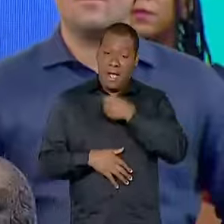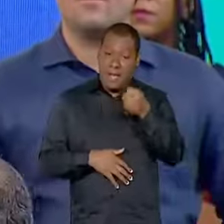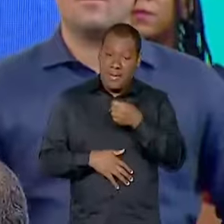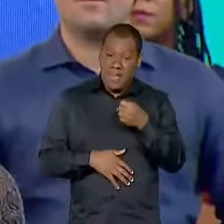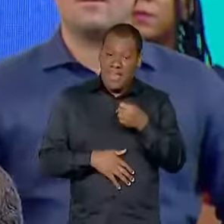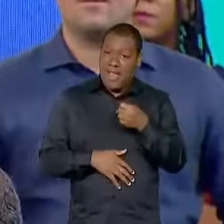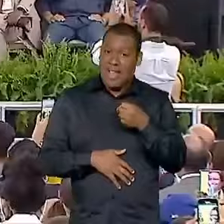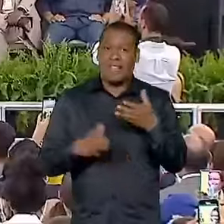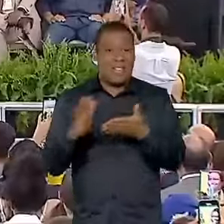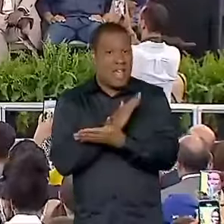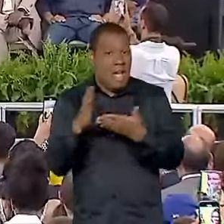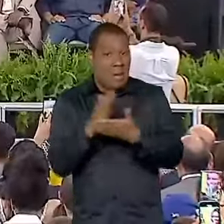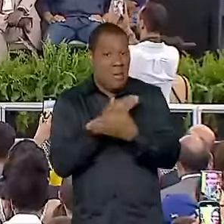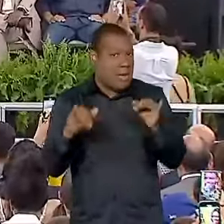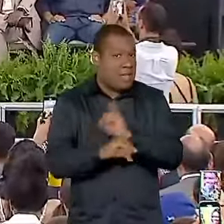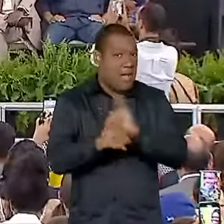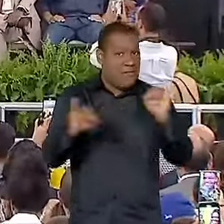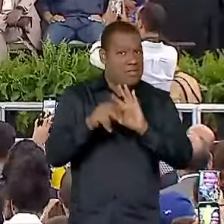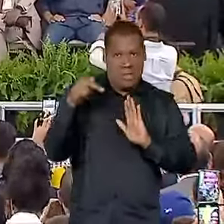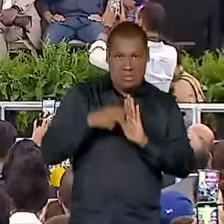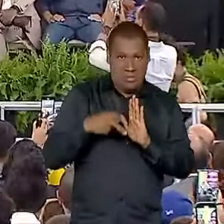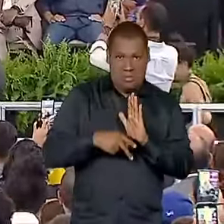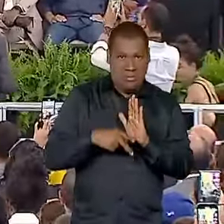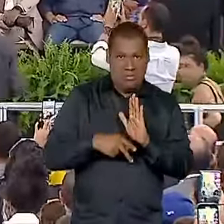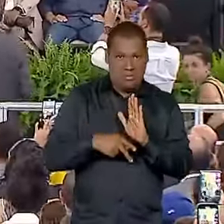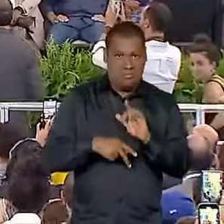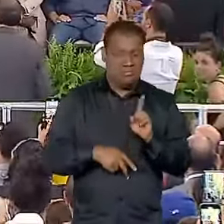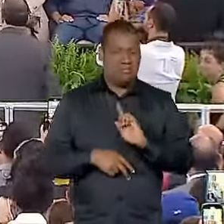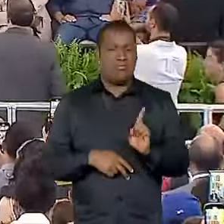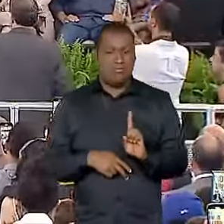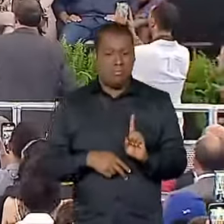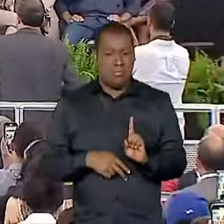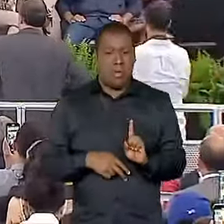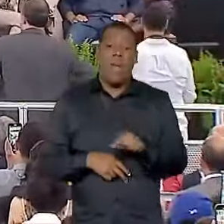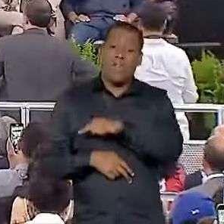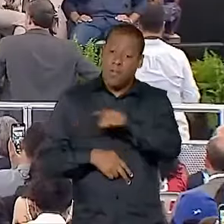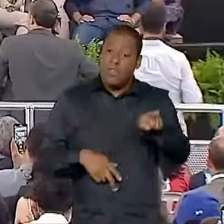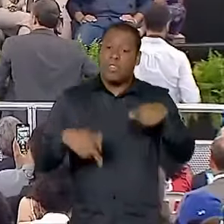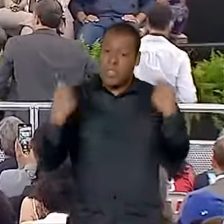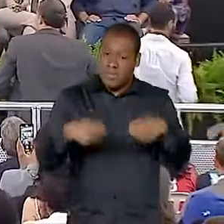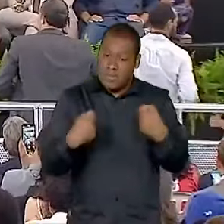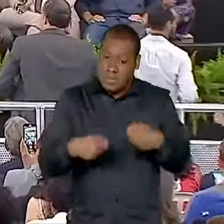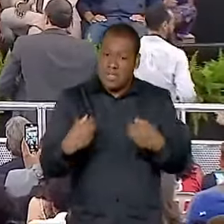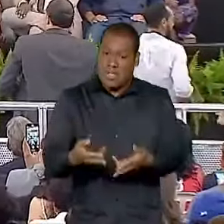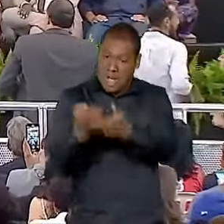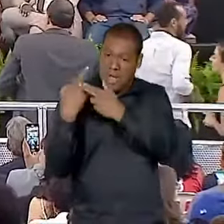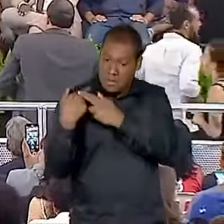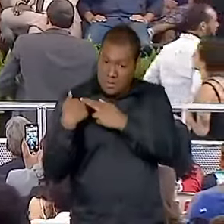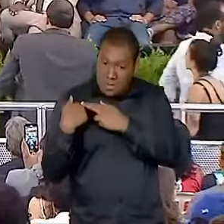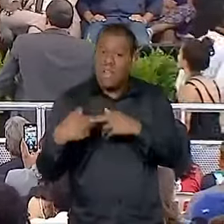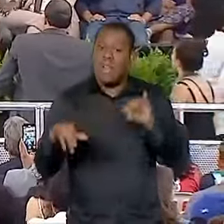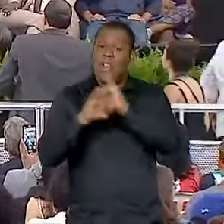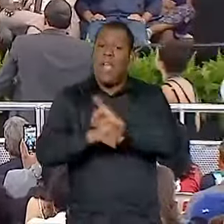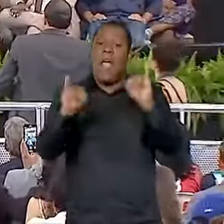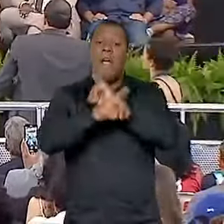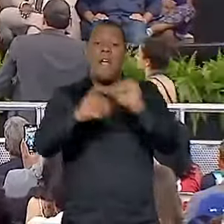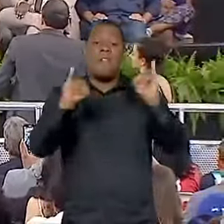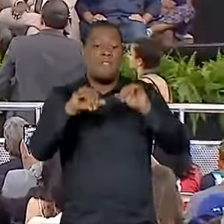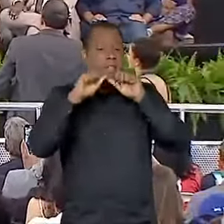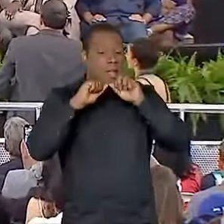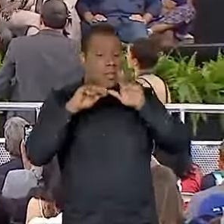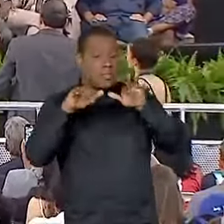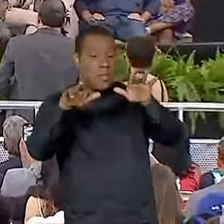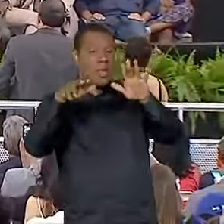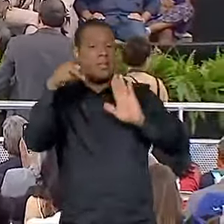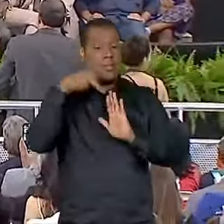não saberão do programa. Vai depender muito de vocês. E o Ministério e o governo